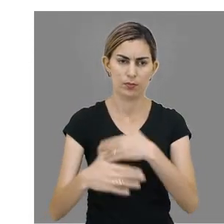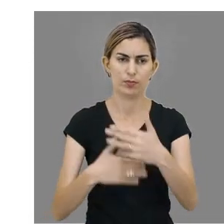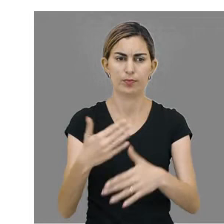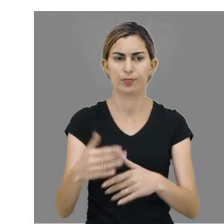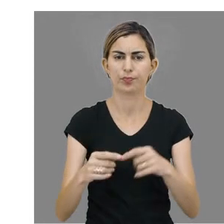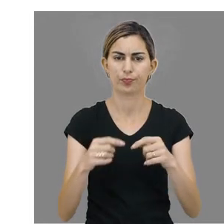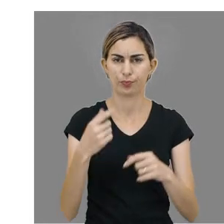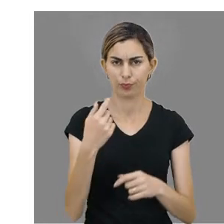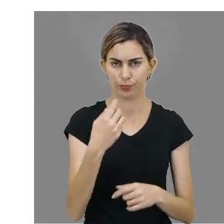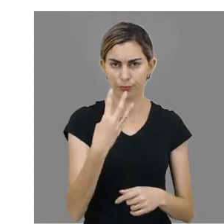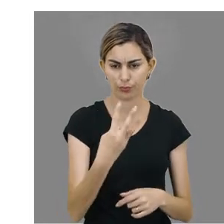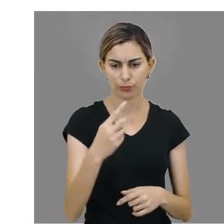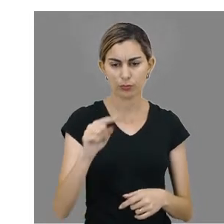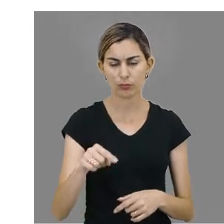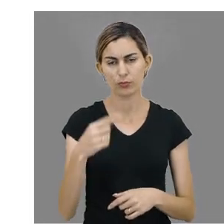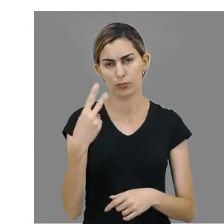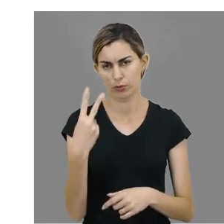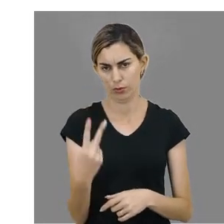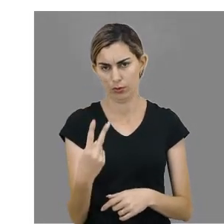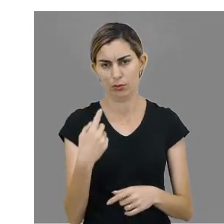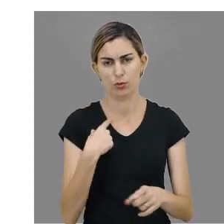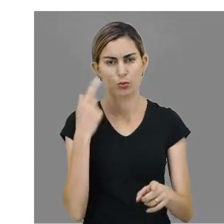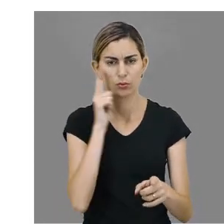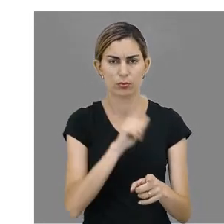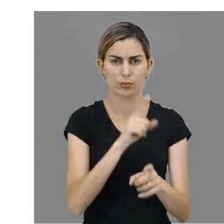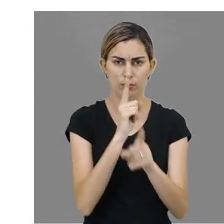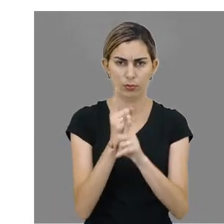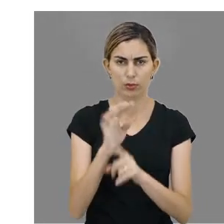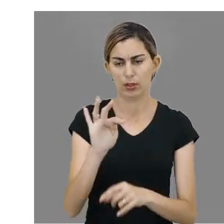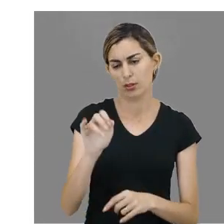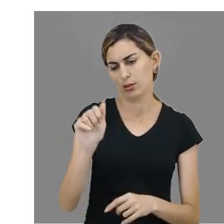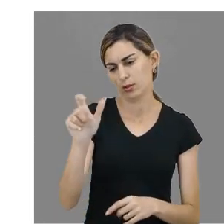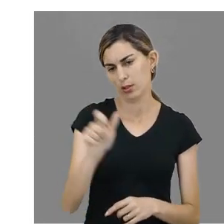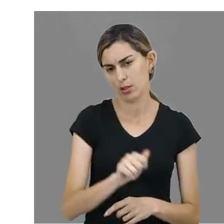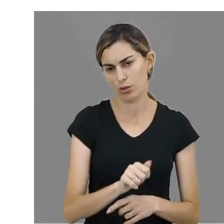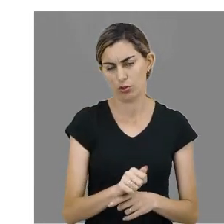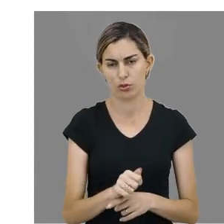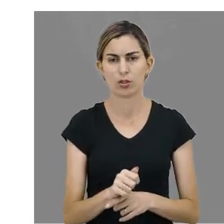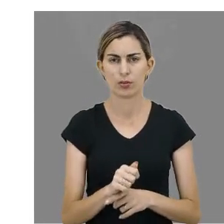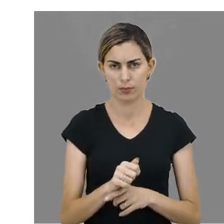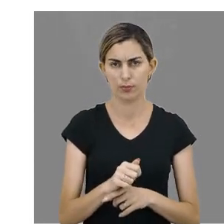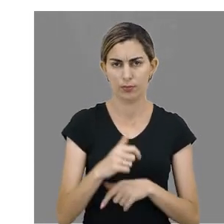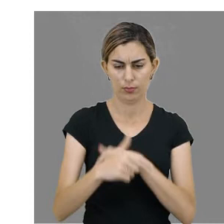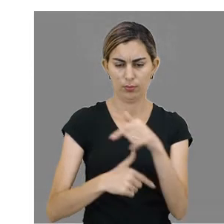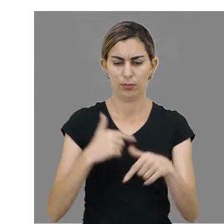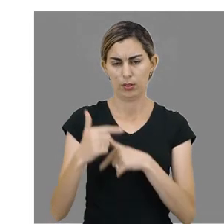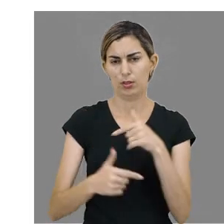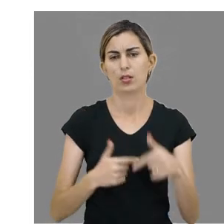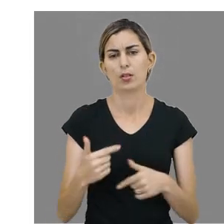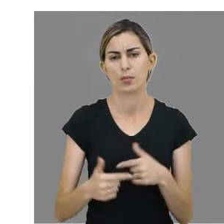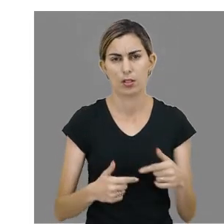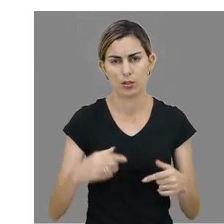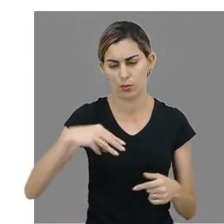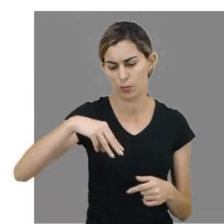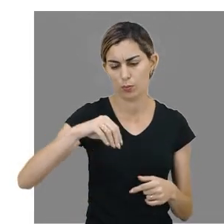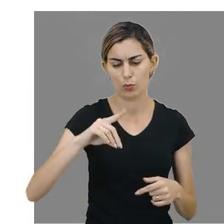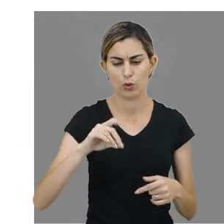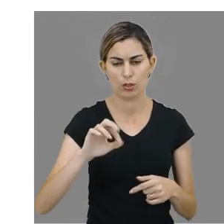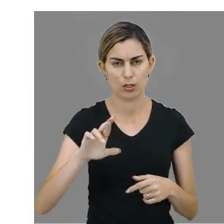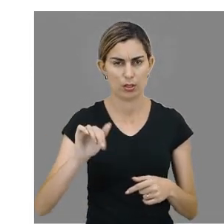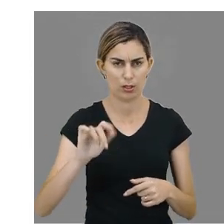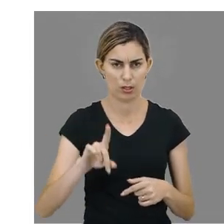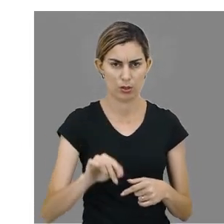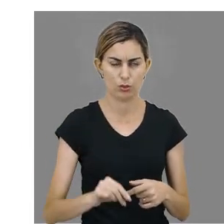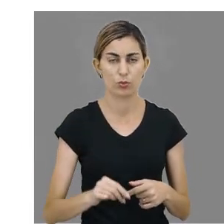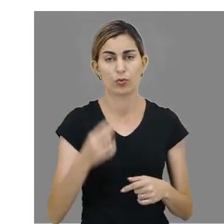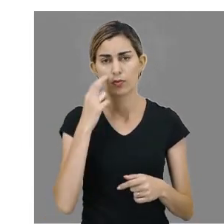desenvolvida, no quadro 2, onde a gente consegue encontrar o valor da taxa metabólica, né, para um trabalho considerado moderado com